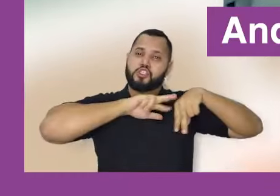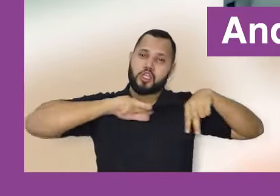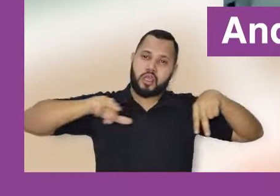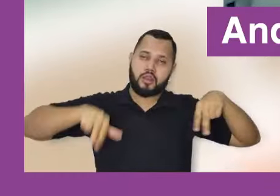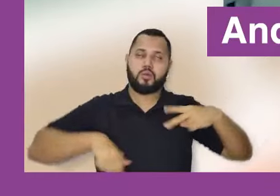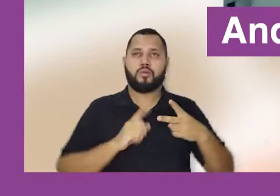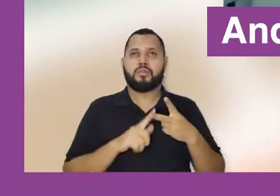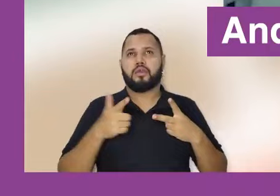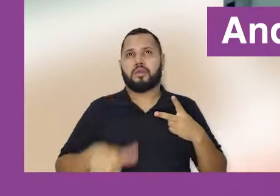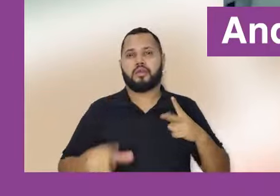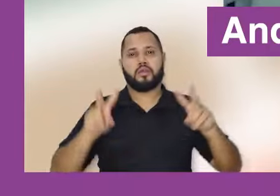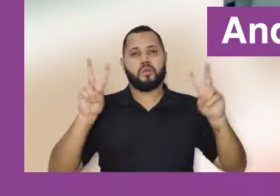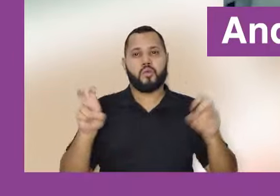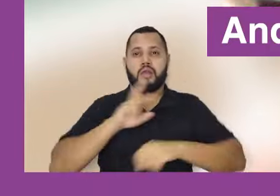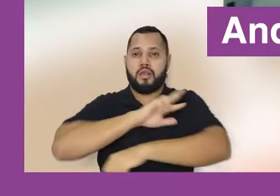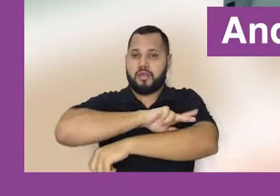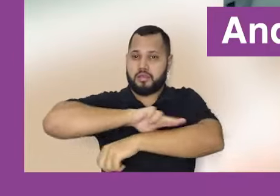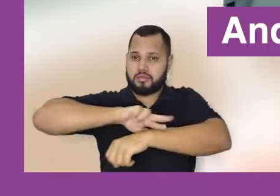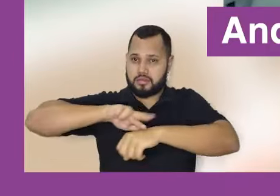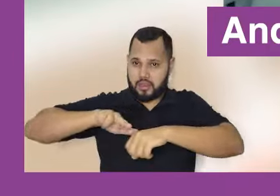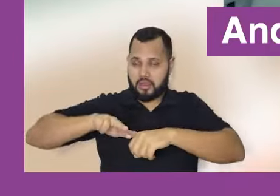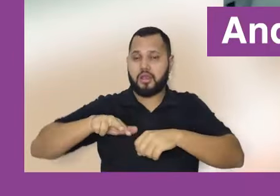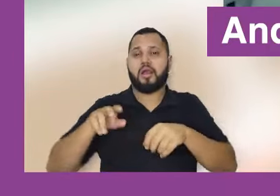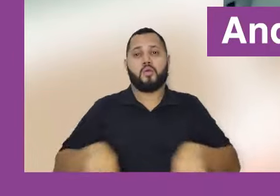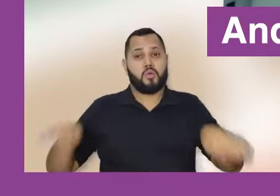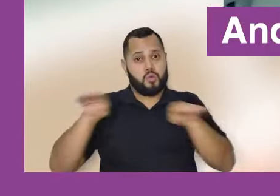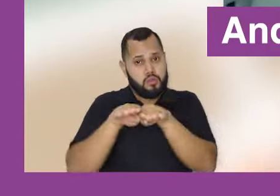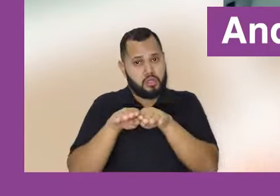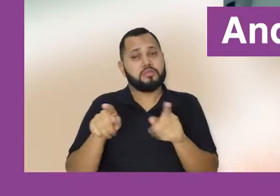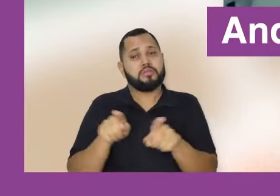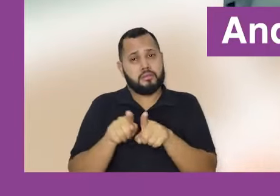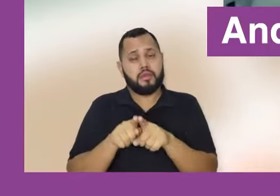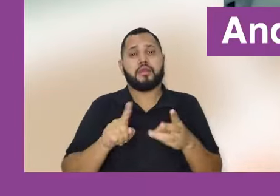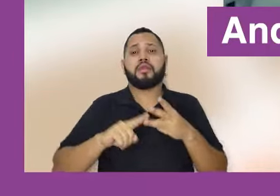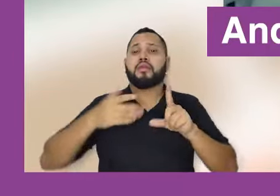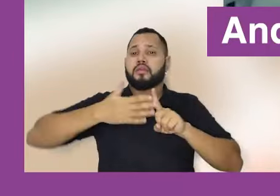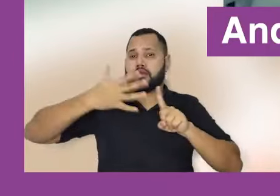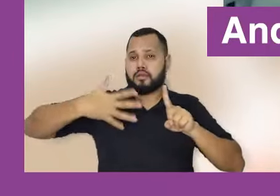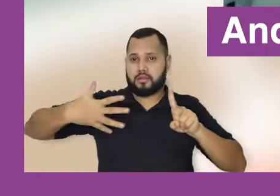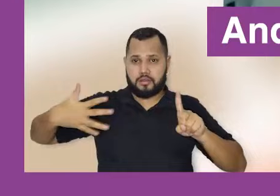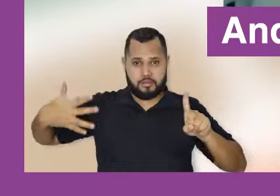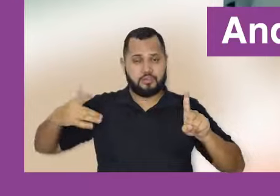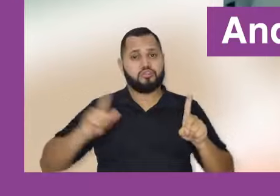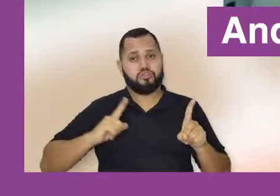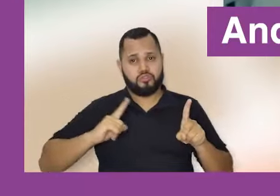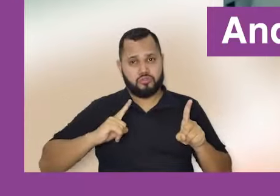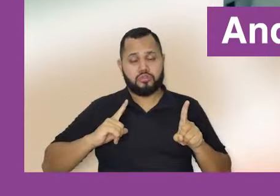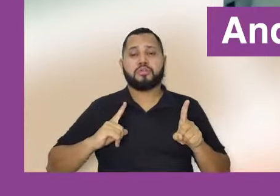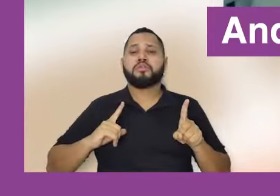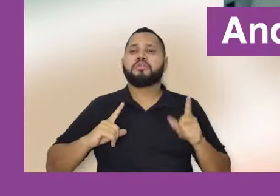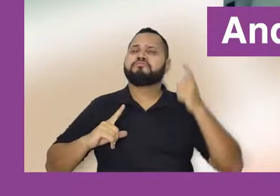temos o racial né de Equidade racial e de lgbtqia mais